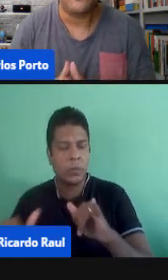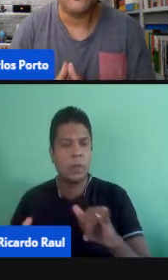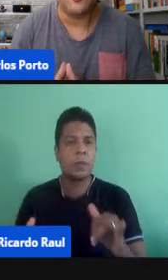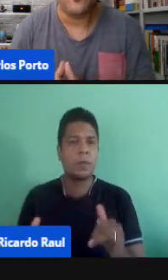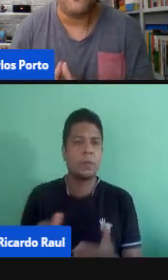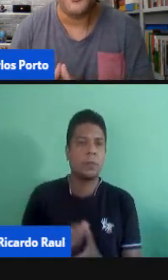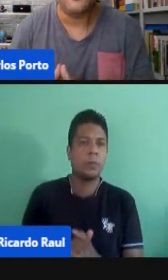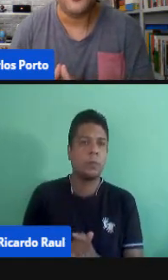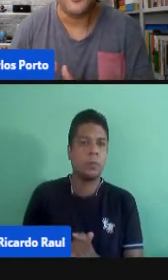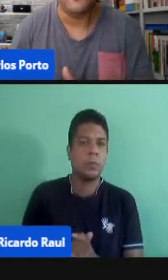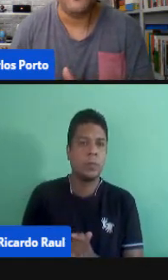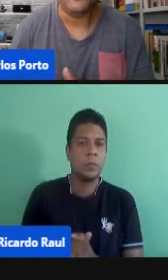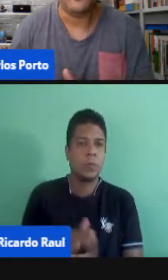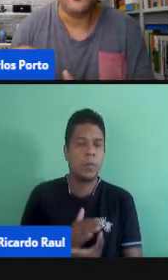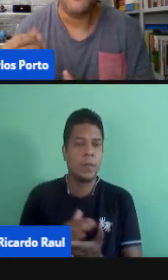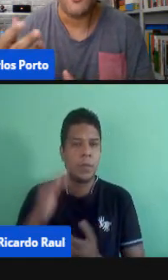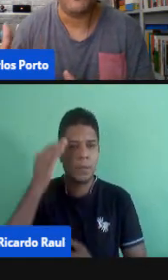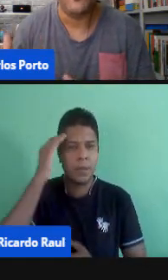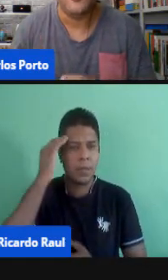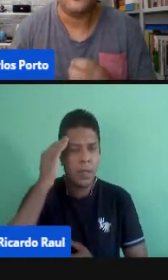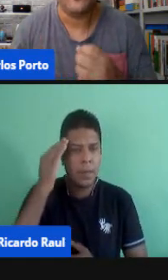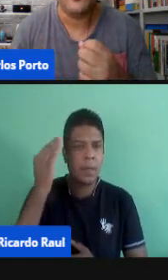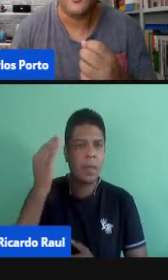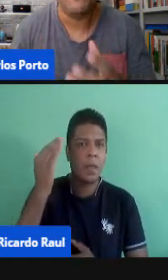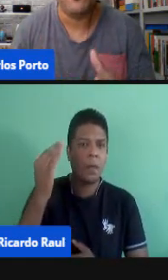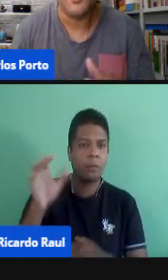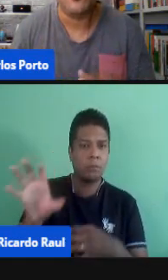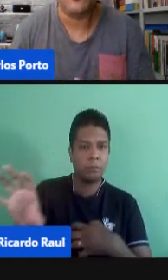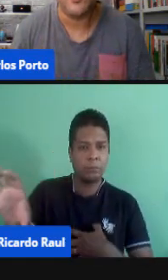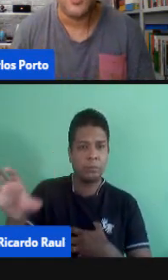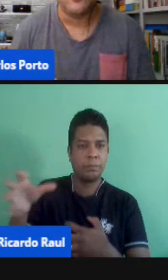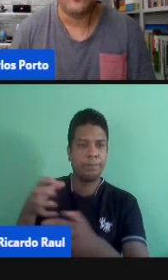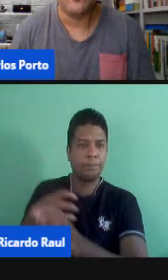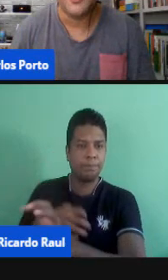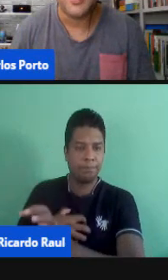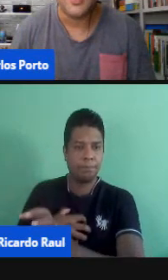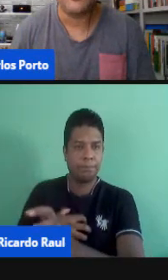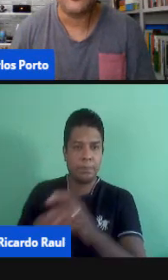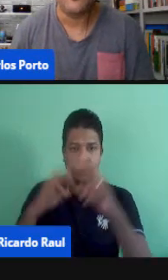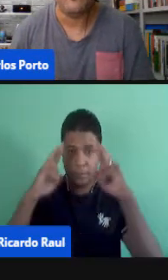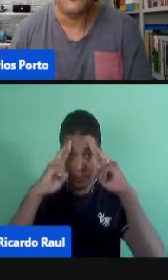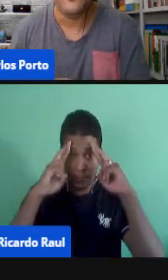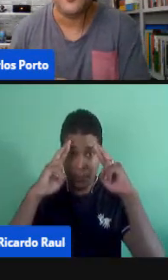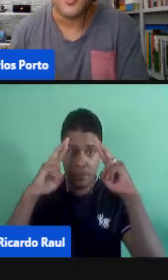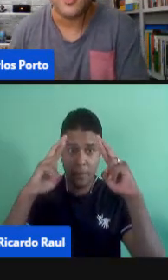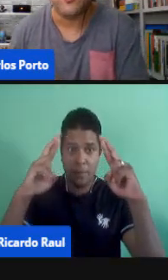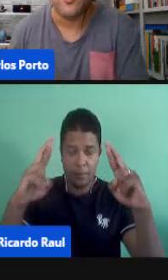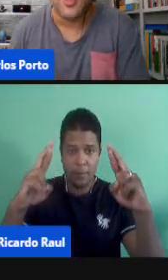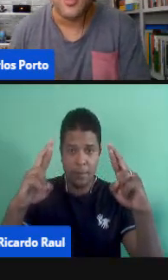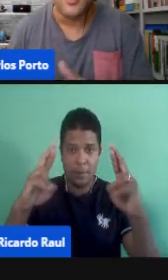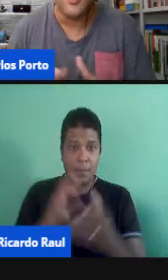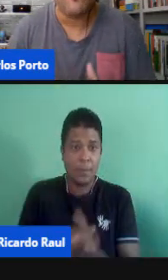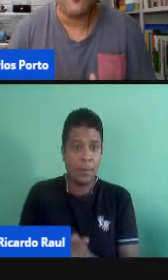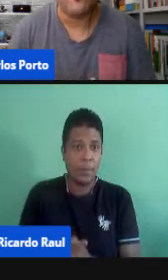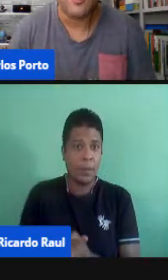Nós começamos a compreender aí um pouco sobre empatia, sobre respeito, sobre